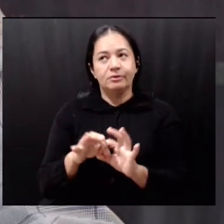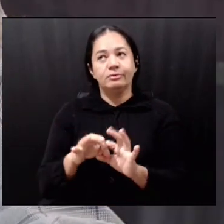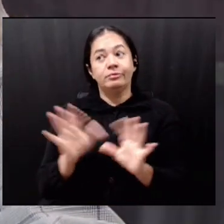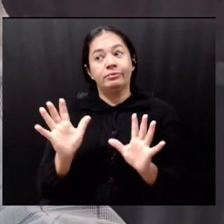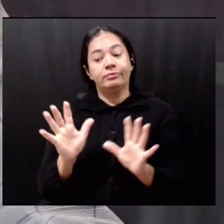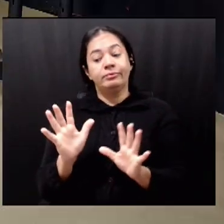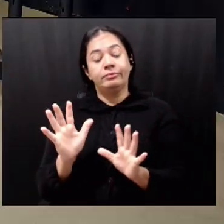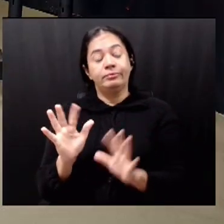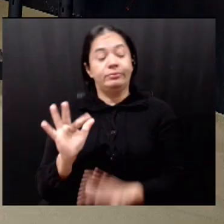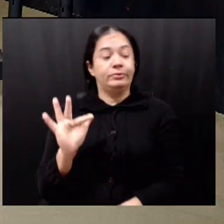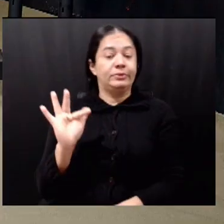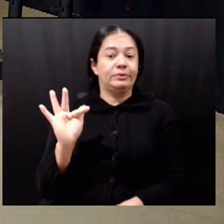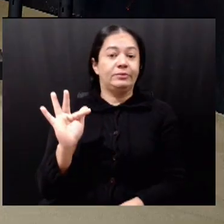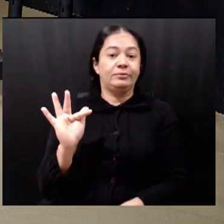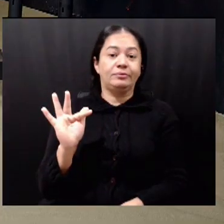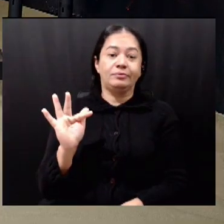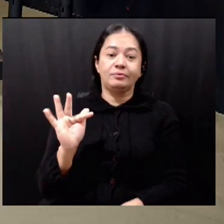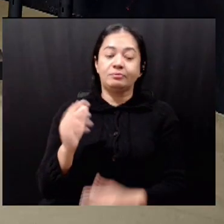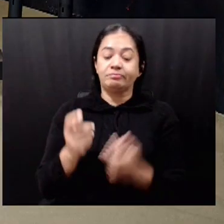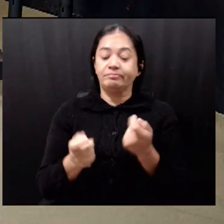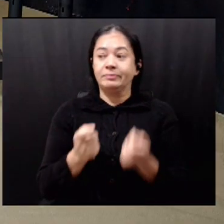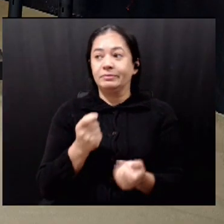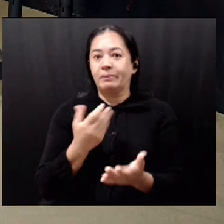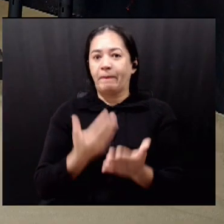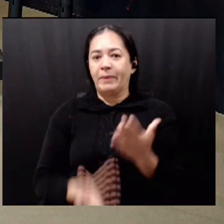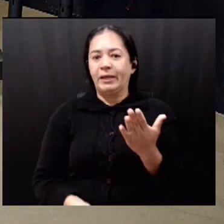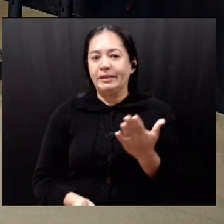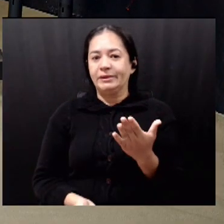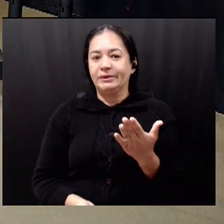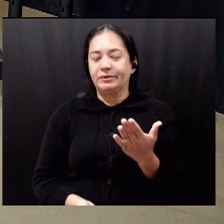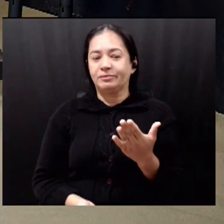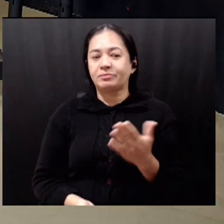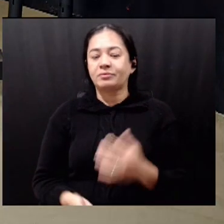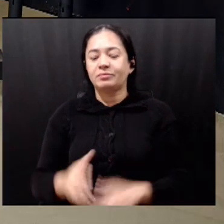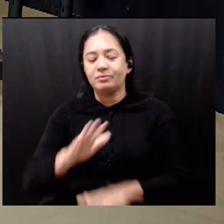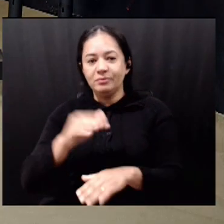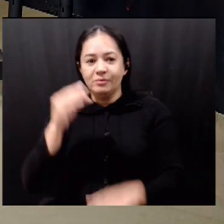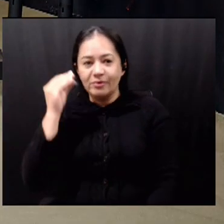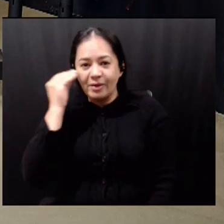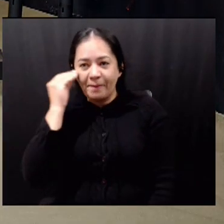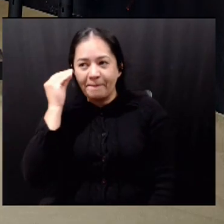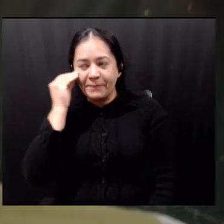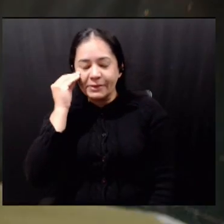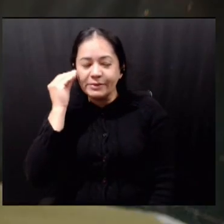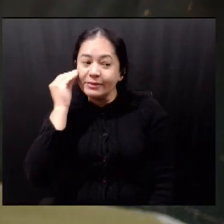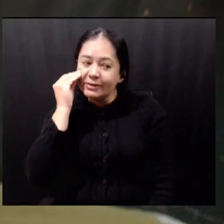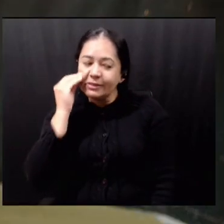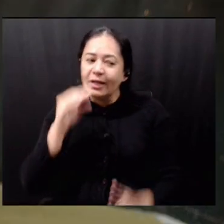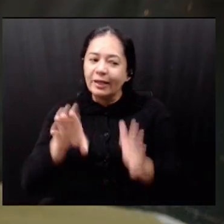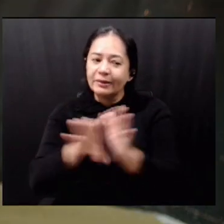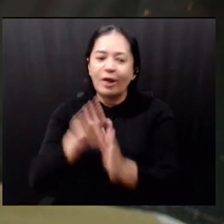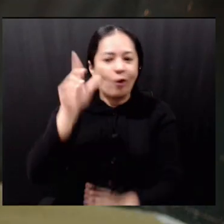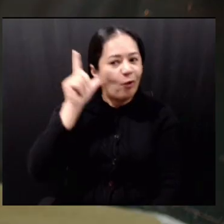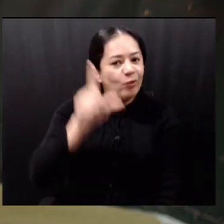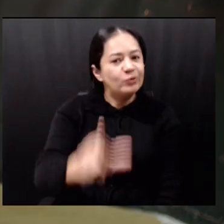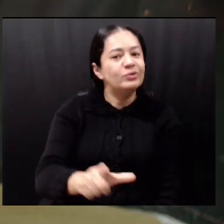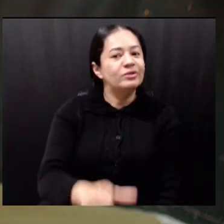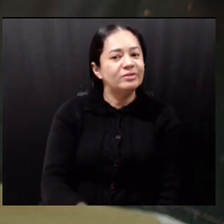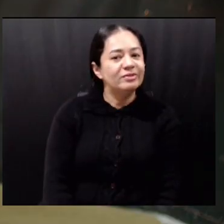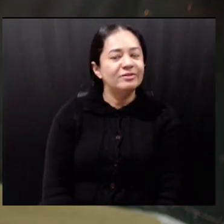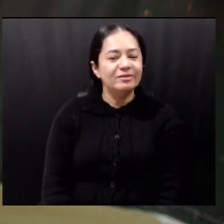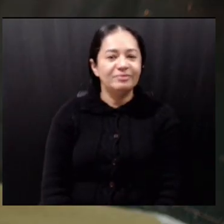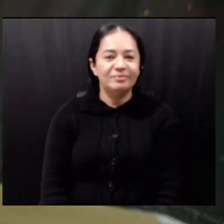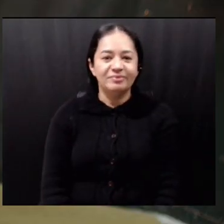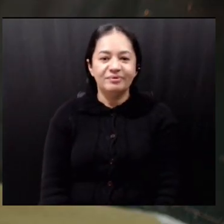Vai, você tá né? sujeita, a criança, ela vai te Ela testar. vai buscar outras margens. Gente, que coisa. Ela vai te testar. É isso,